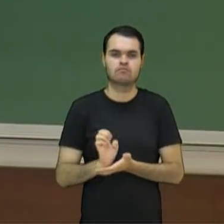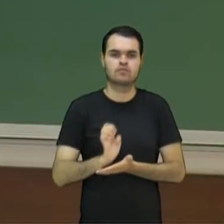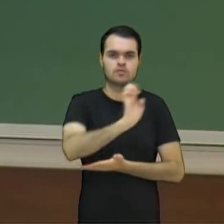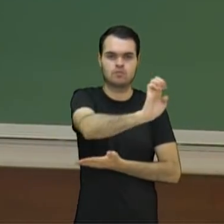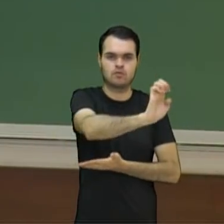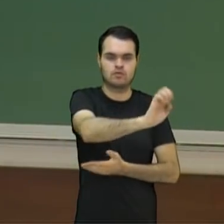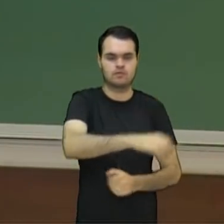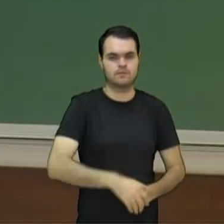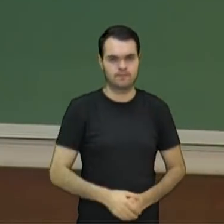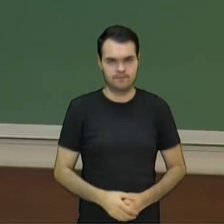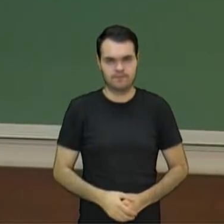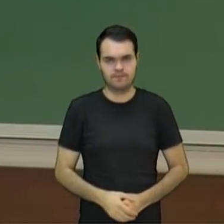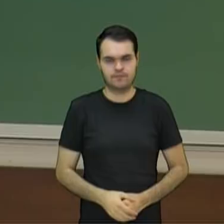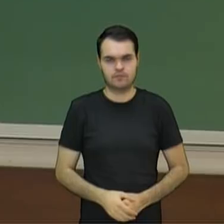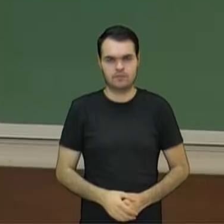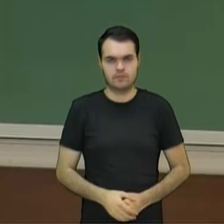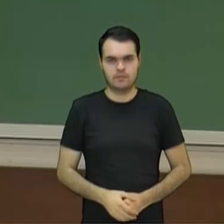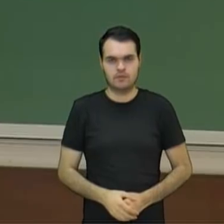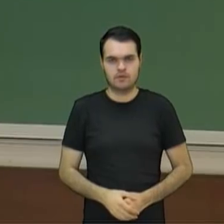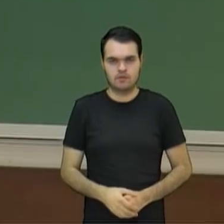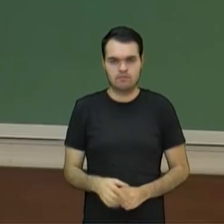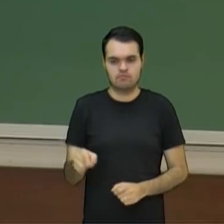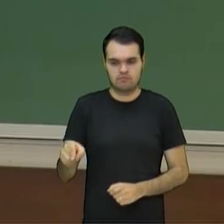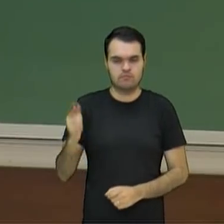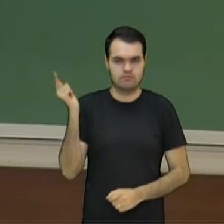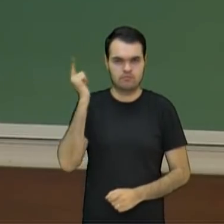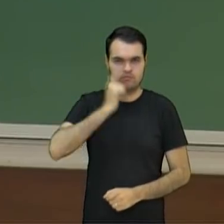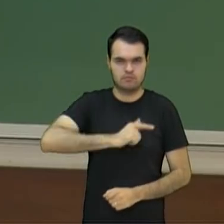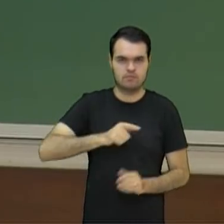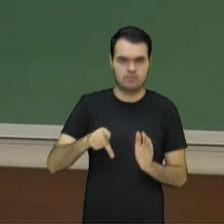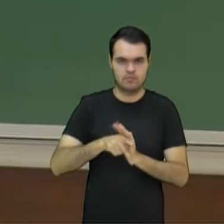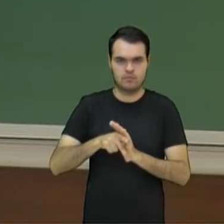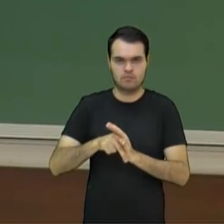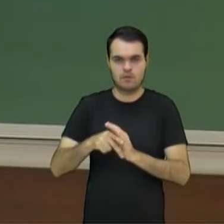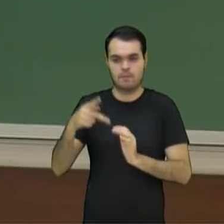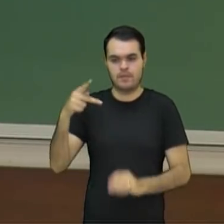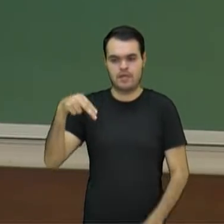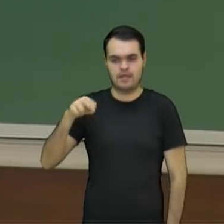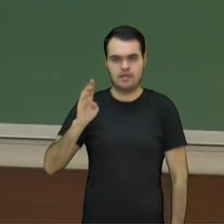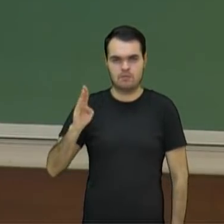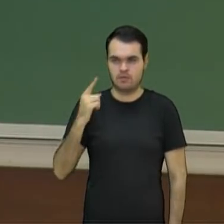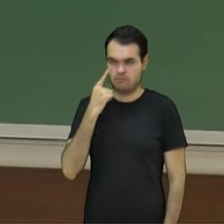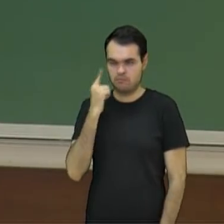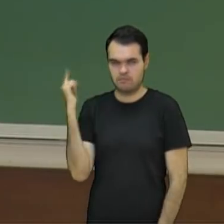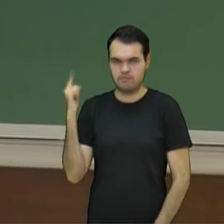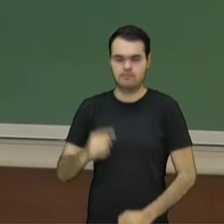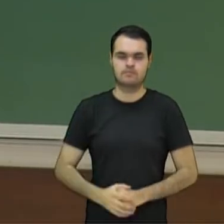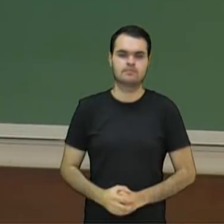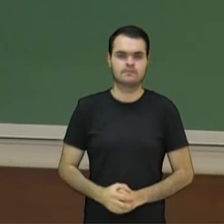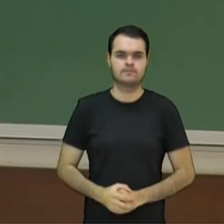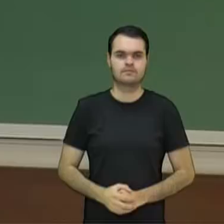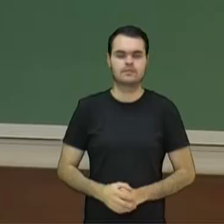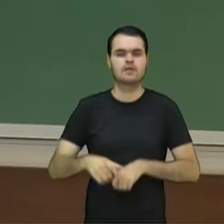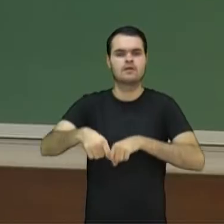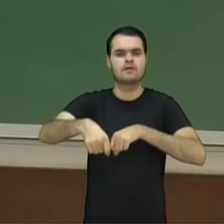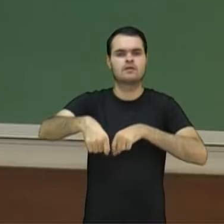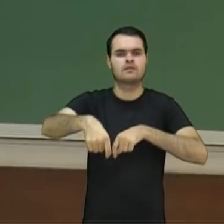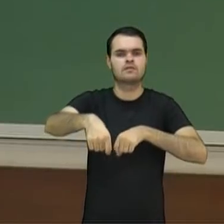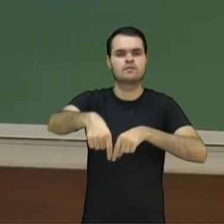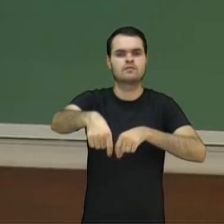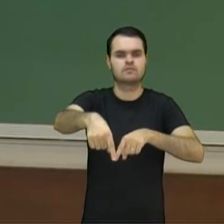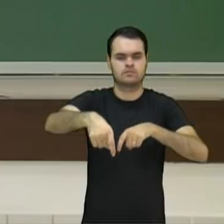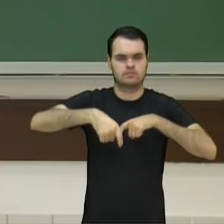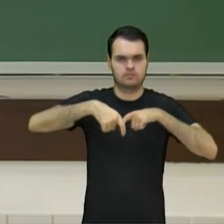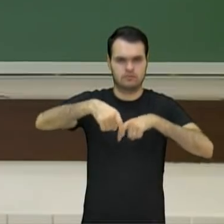exportação, de modo que participará dessa composição do PNB. Então, a agricultura se torna